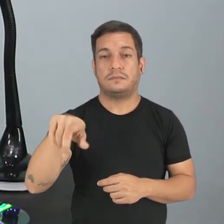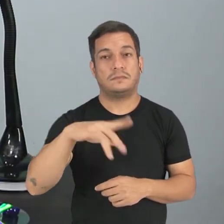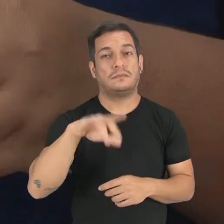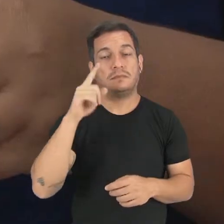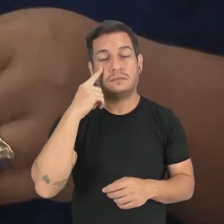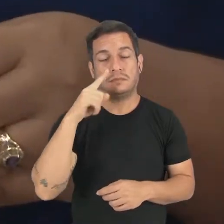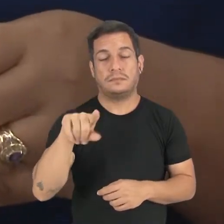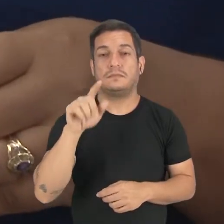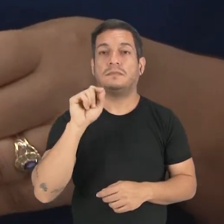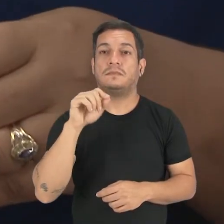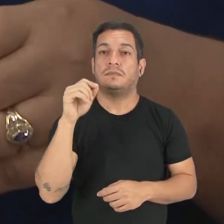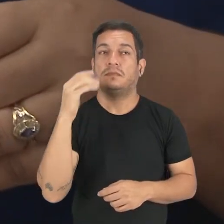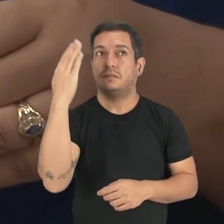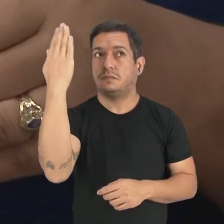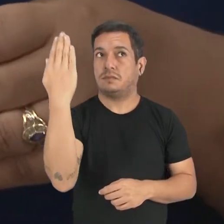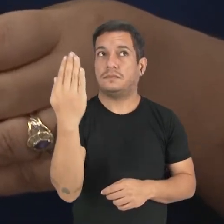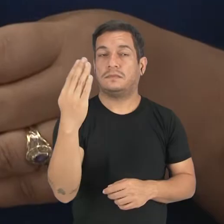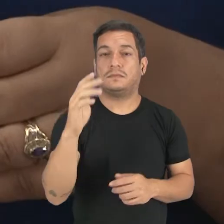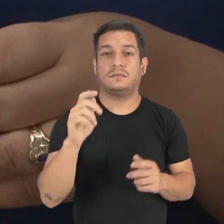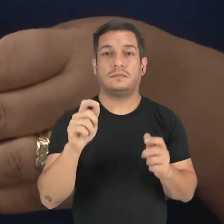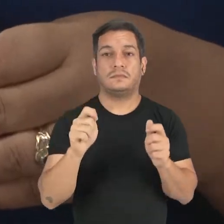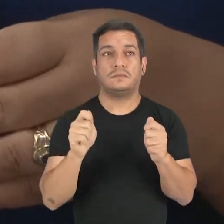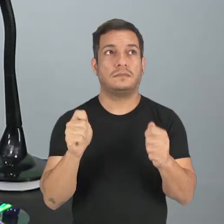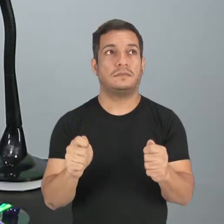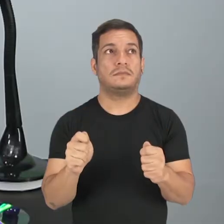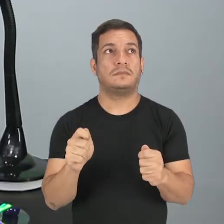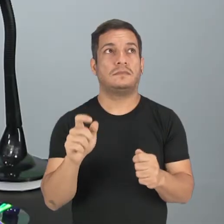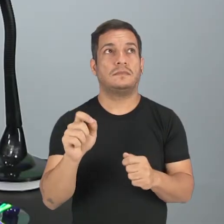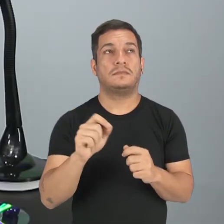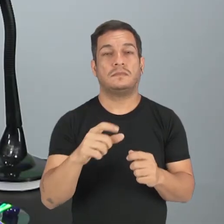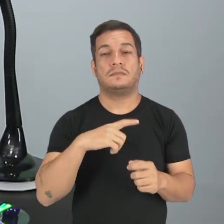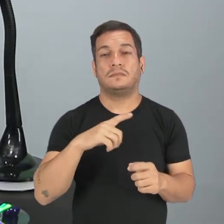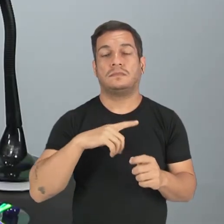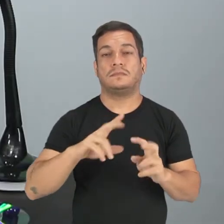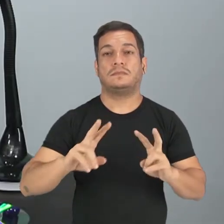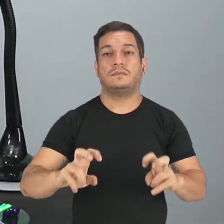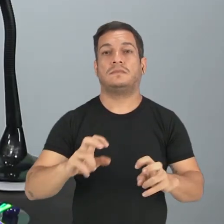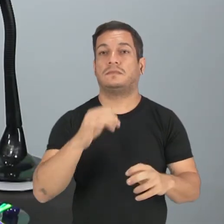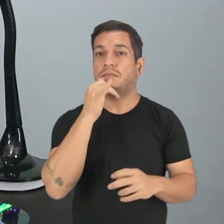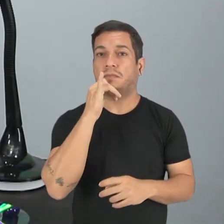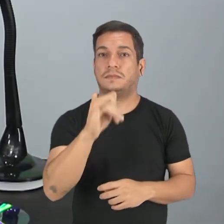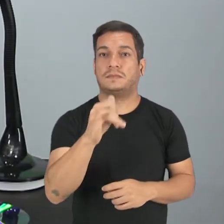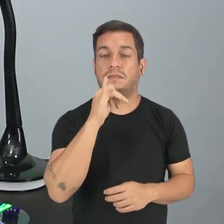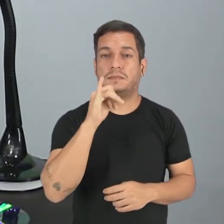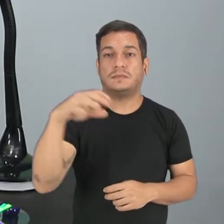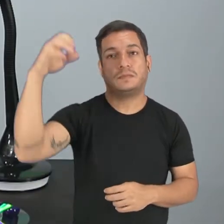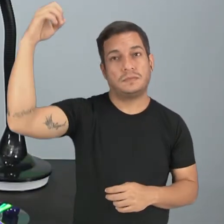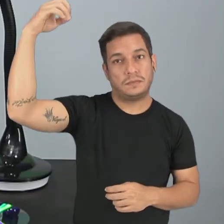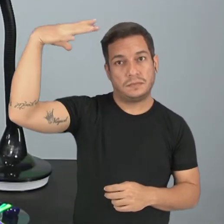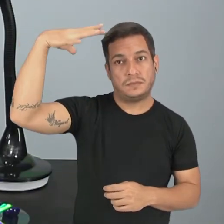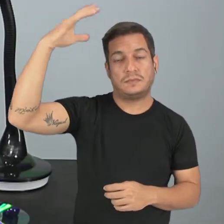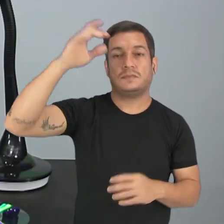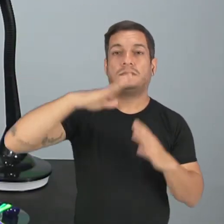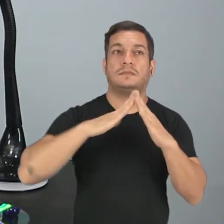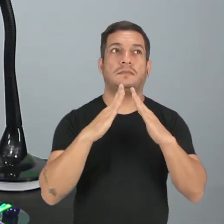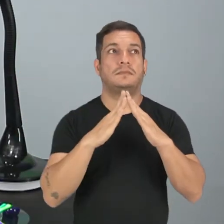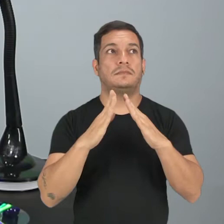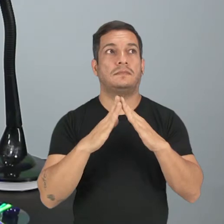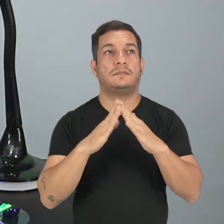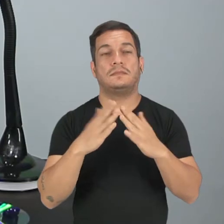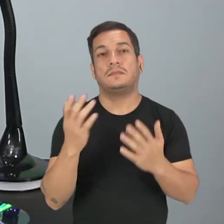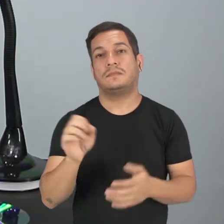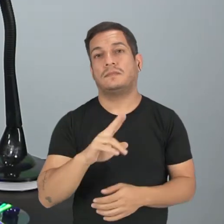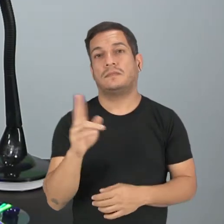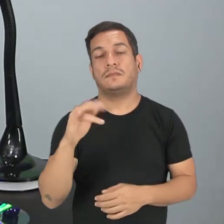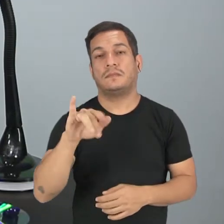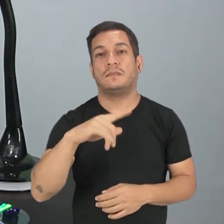colocarem o espelho refletindo a energia que vem da nossa luz em casa, ou